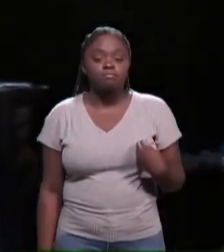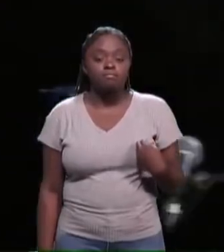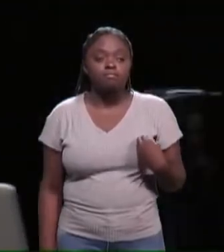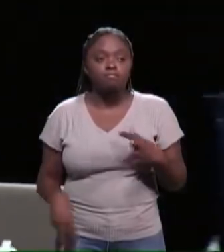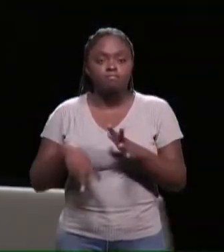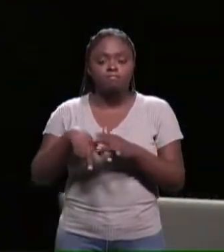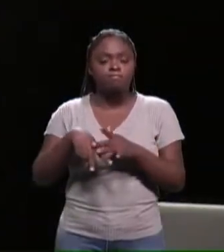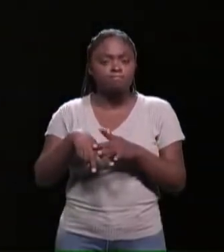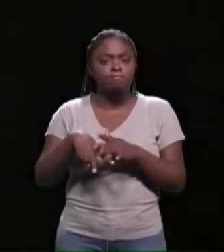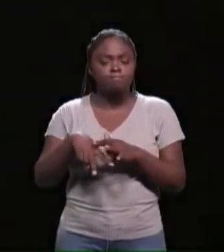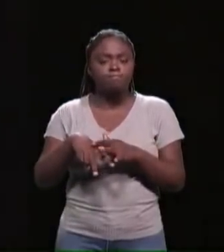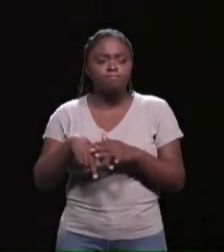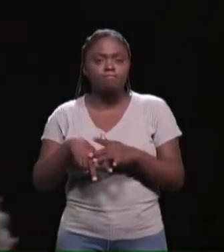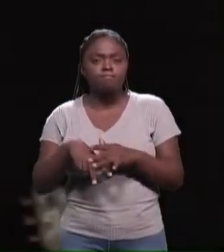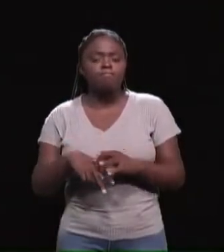gênero, errado.